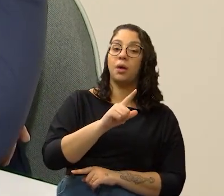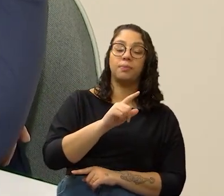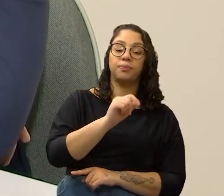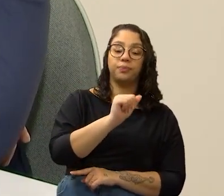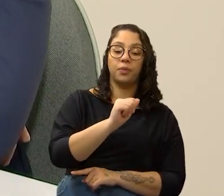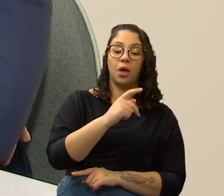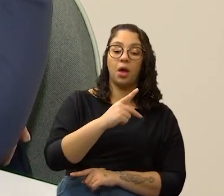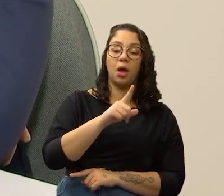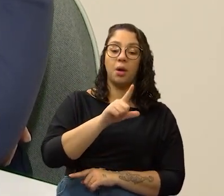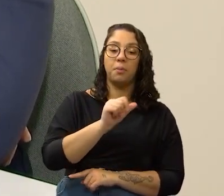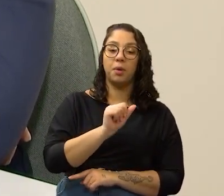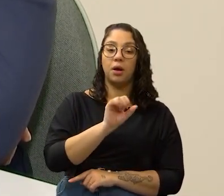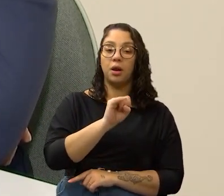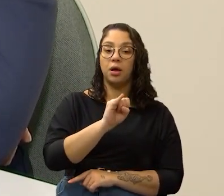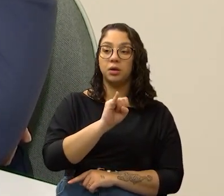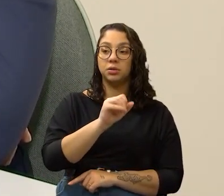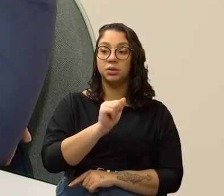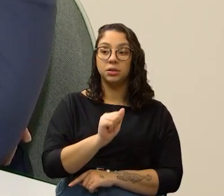medula óssea, né?